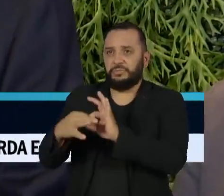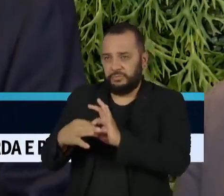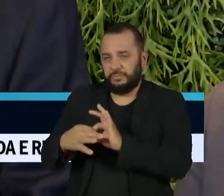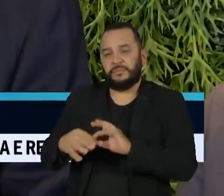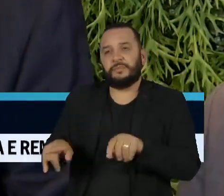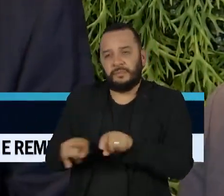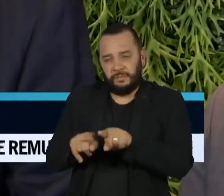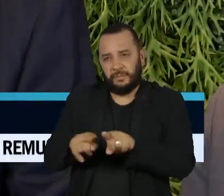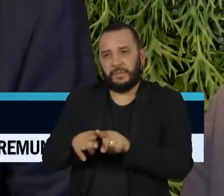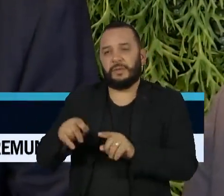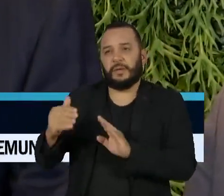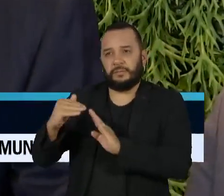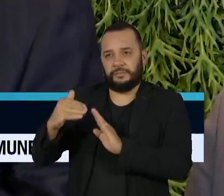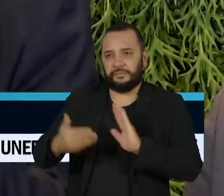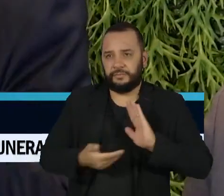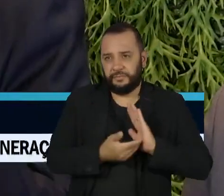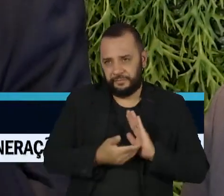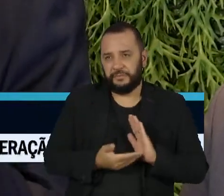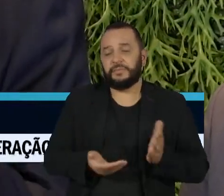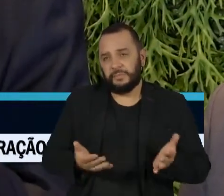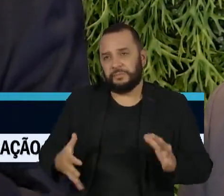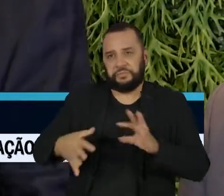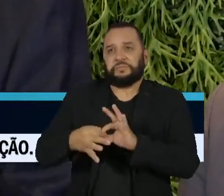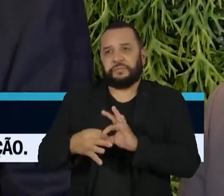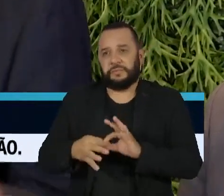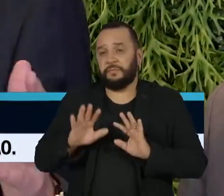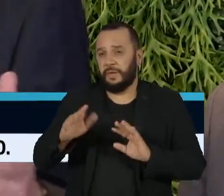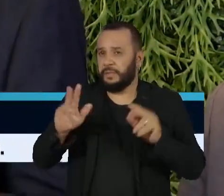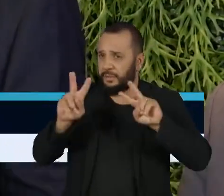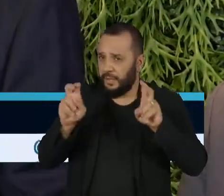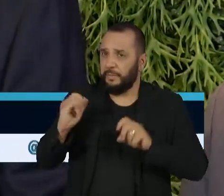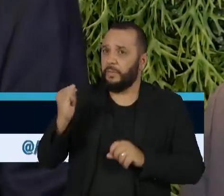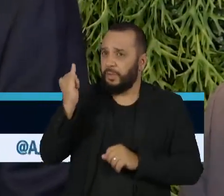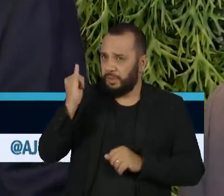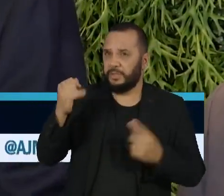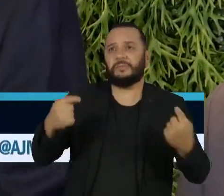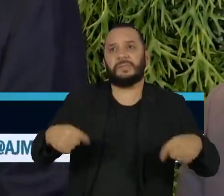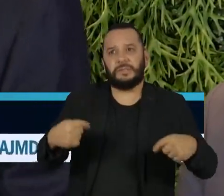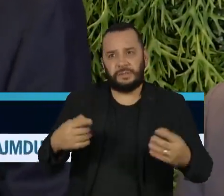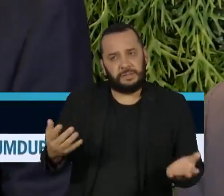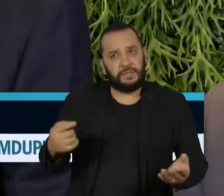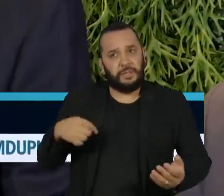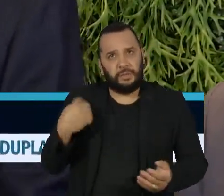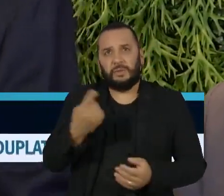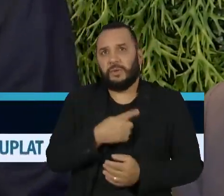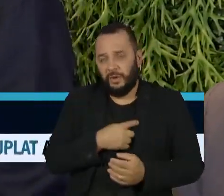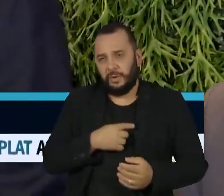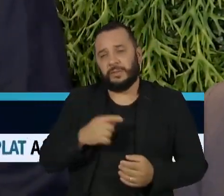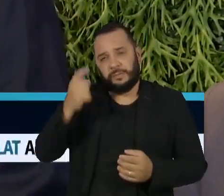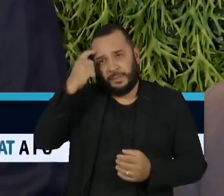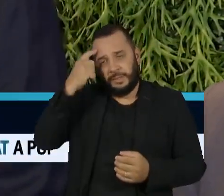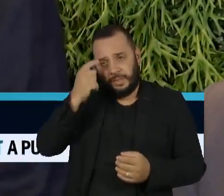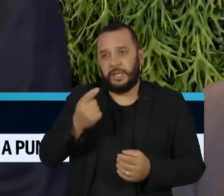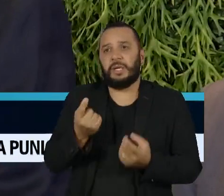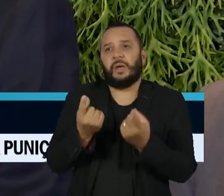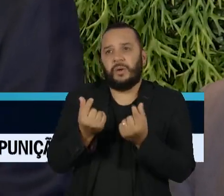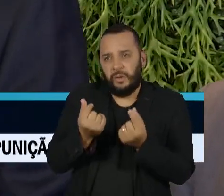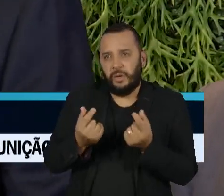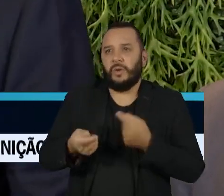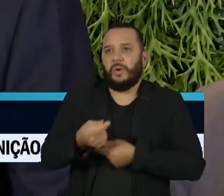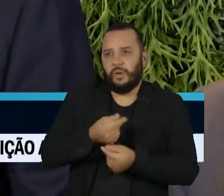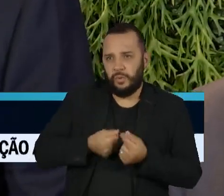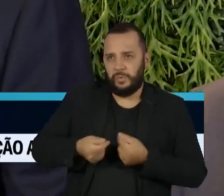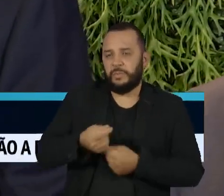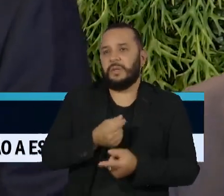legislativas, mas as matérias importantes estão um pouco além disso. Ninguém duvida que nós estamos no regime fiscal, que nós vamos sustentar esse regime fiscal